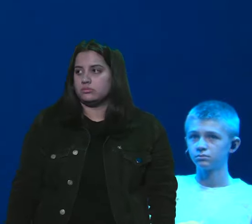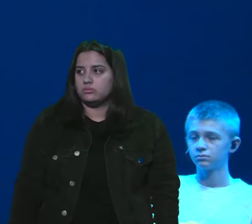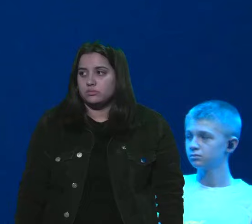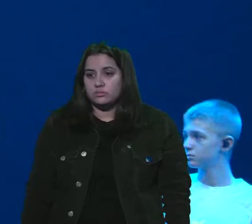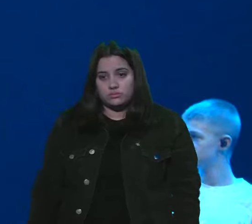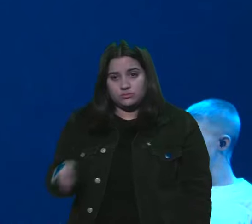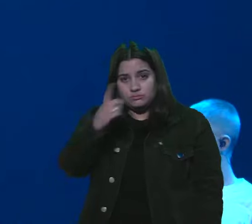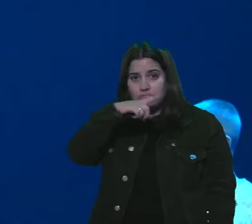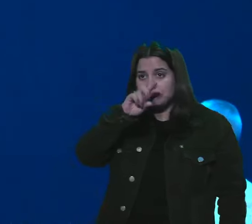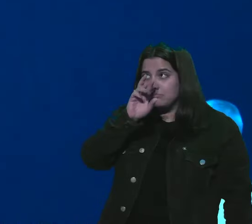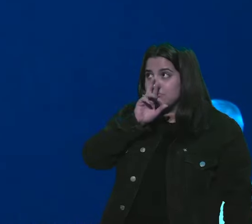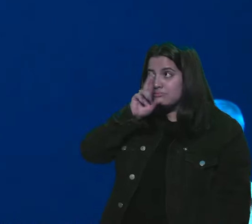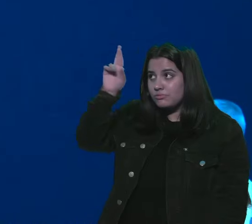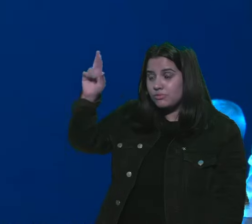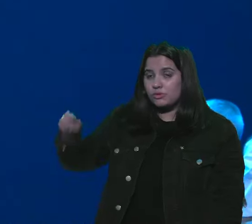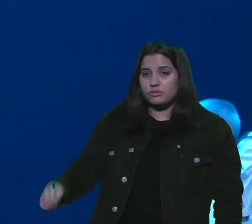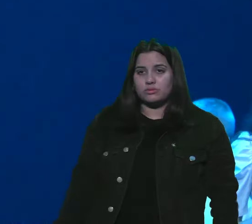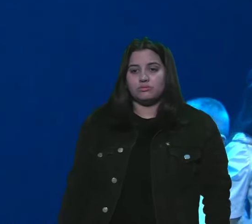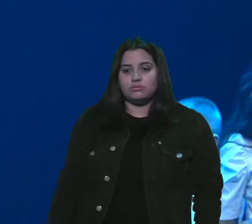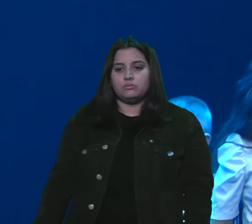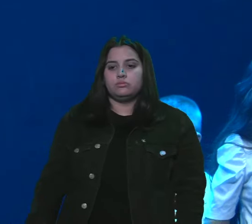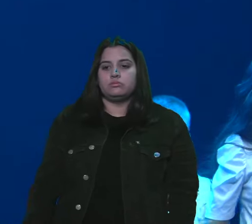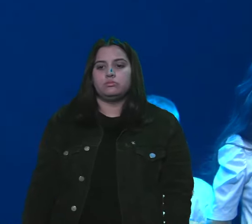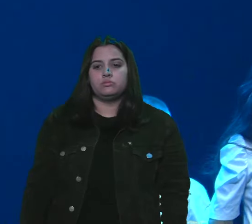Começa a responder: